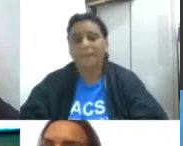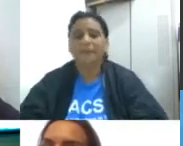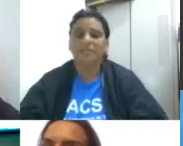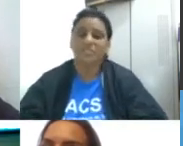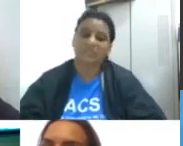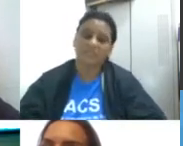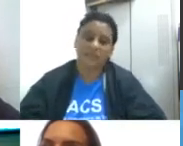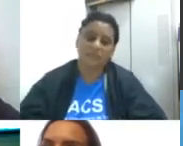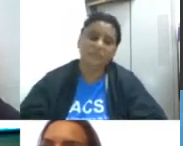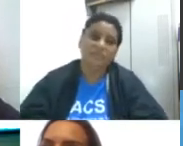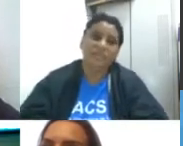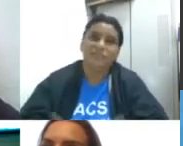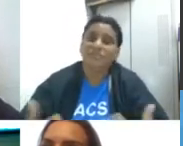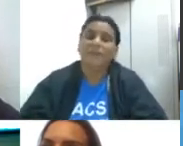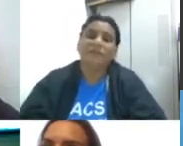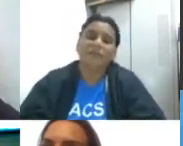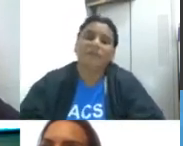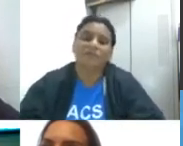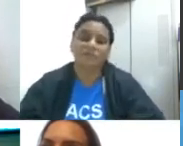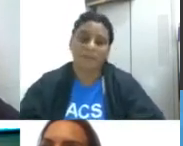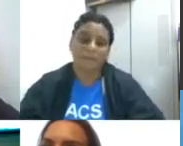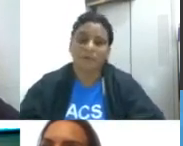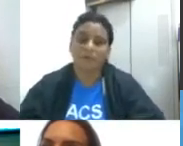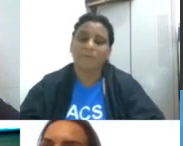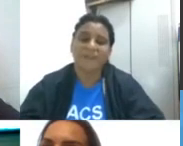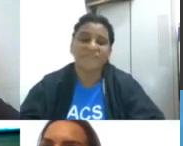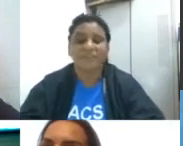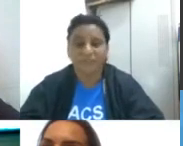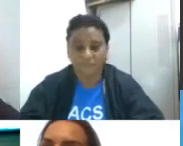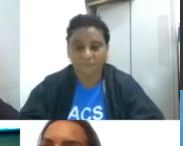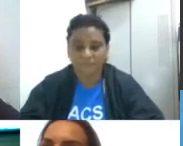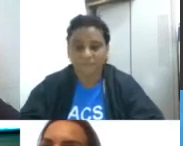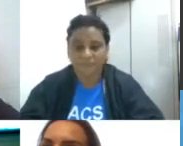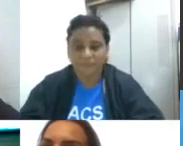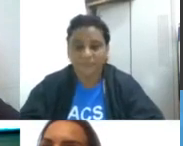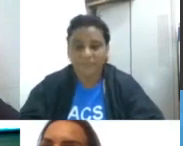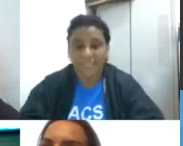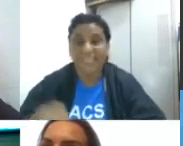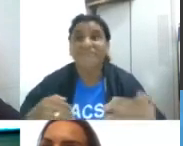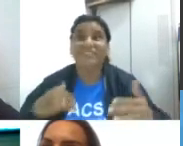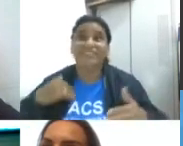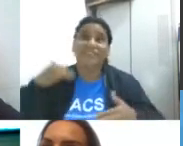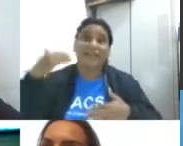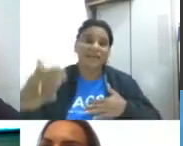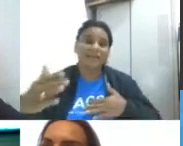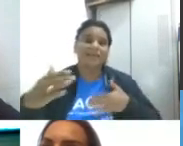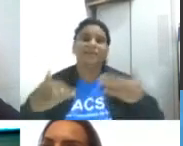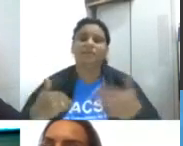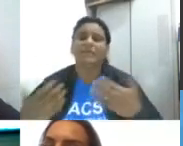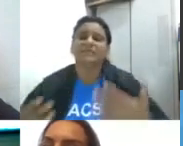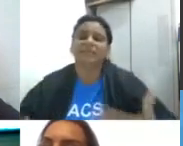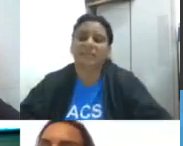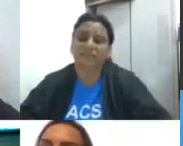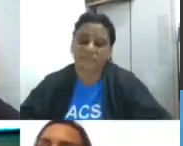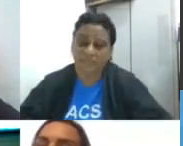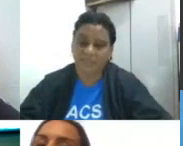trabalho de agente de saúde eu sempre entendi o nosso trabalho como preventivo né evitar que o